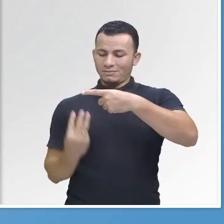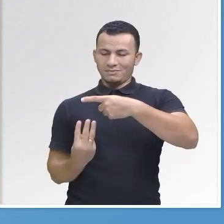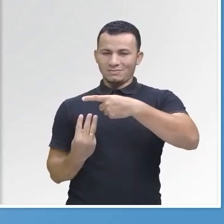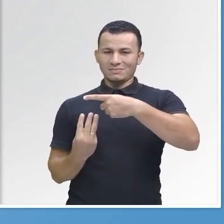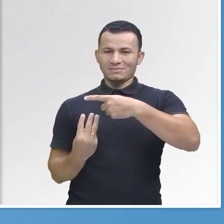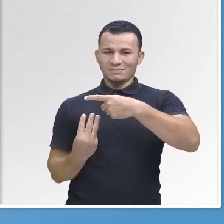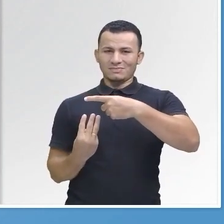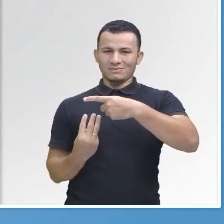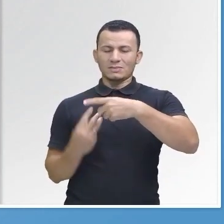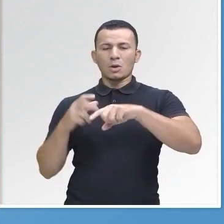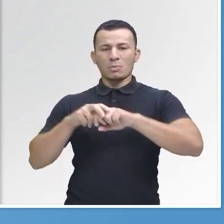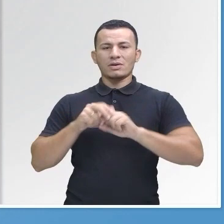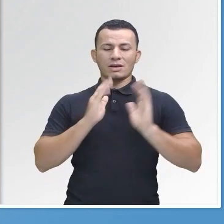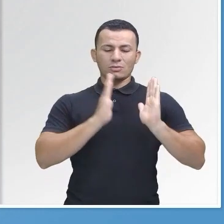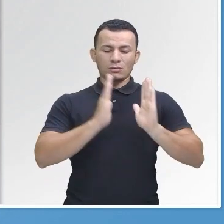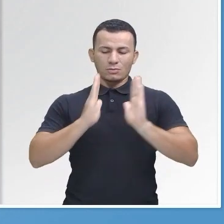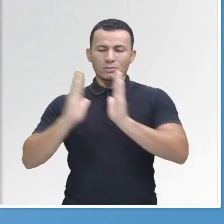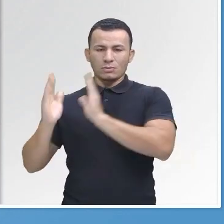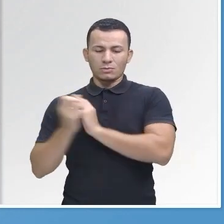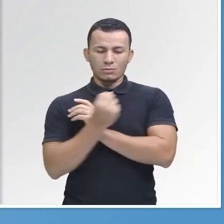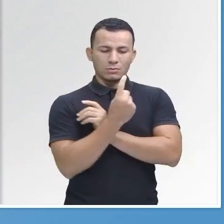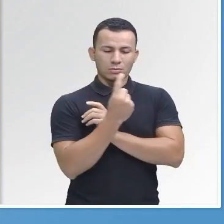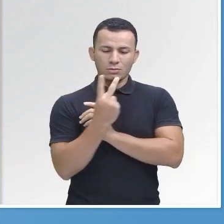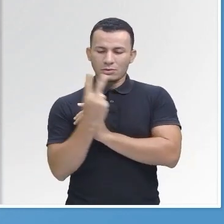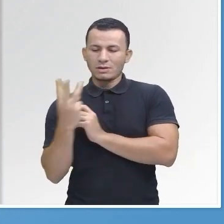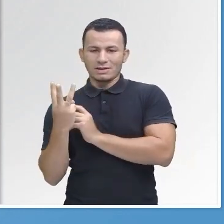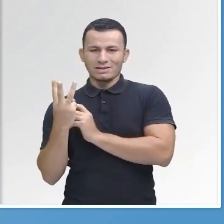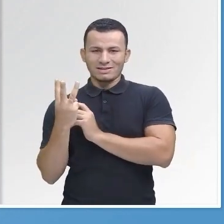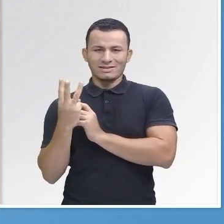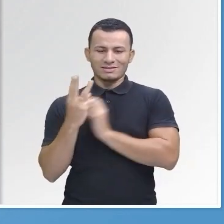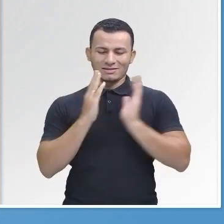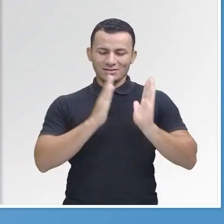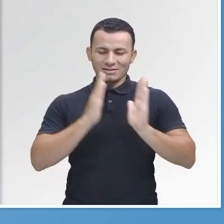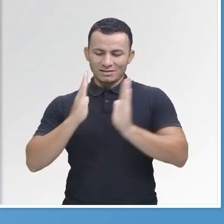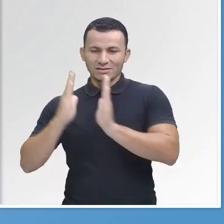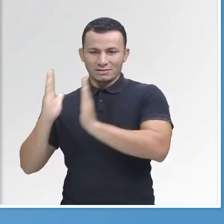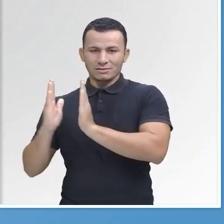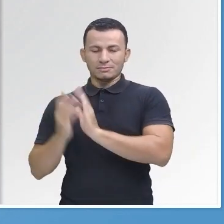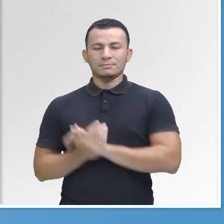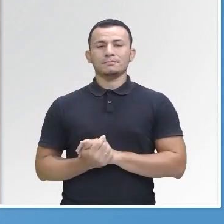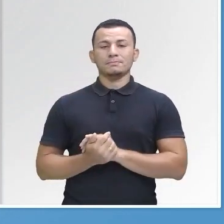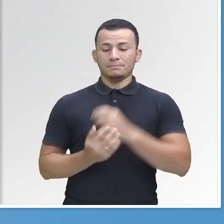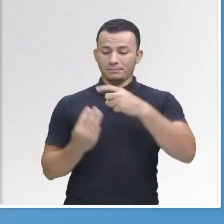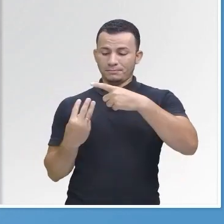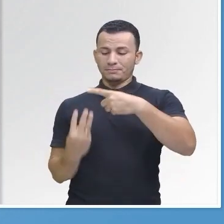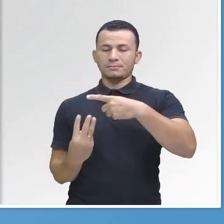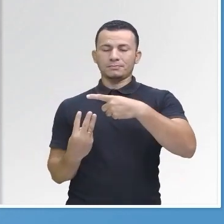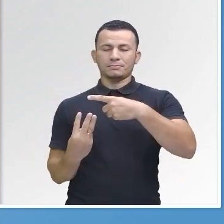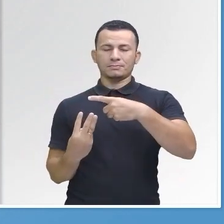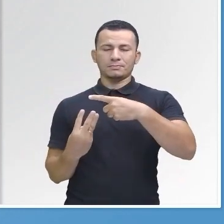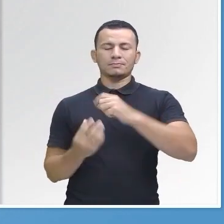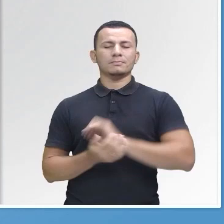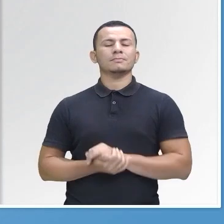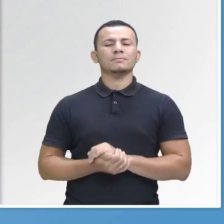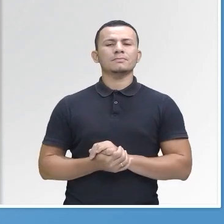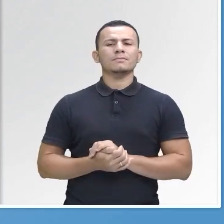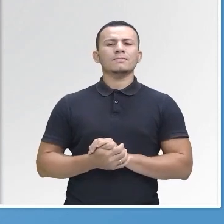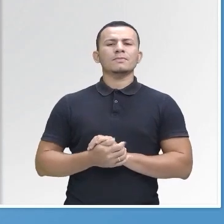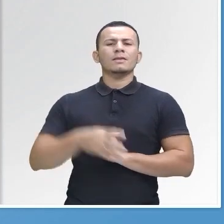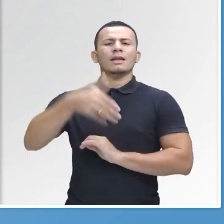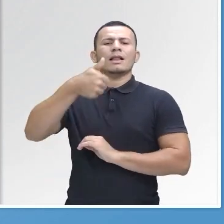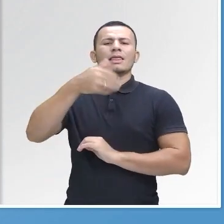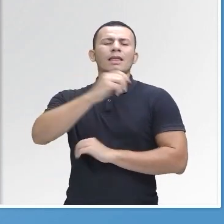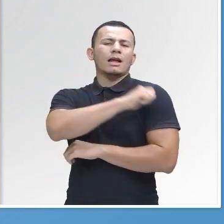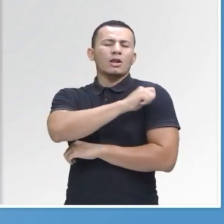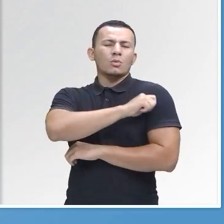dividi em 3 partes de 10. Bom, e esses 10 alunos correspondem a quantas partes desse todo?